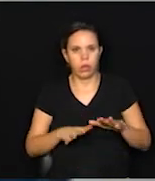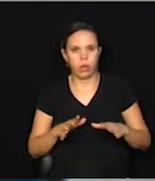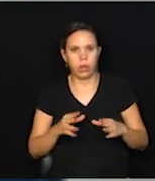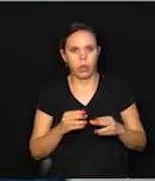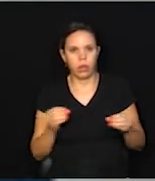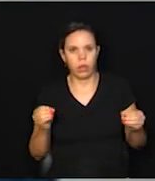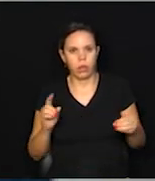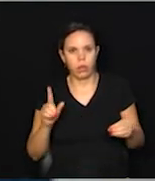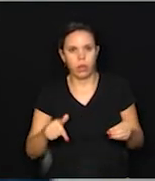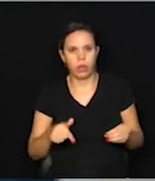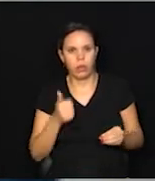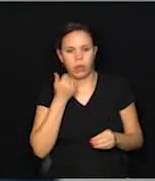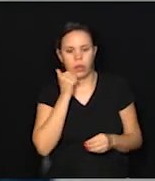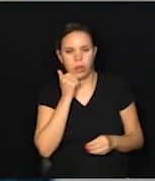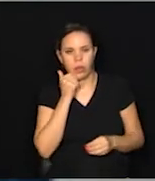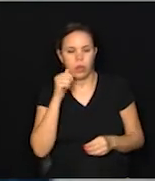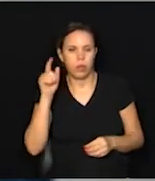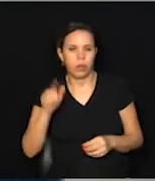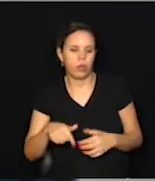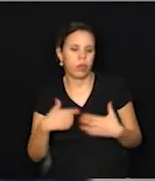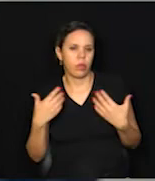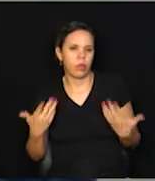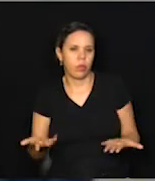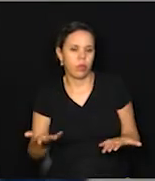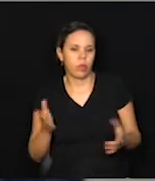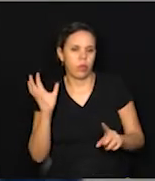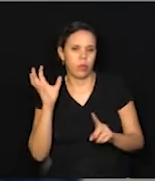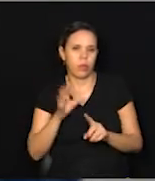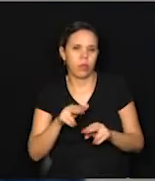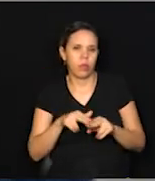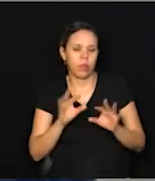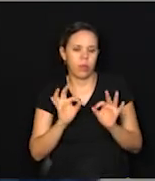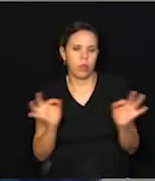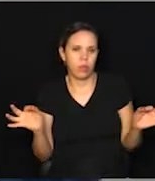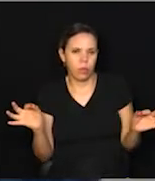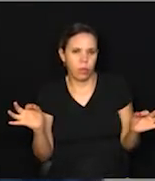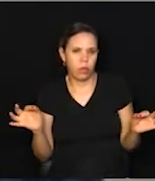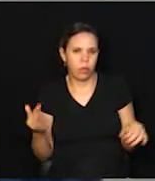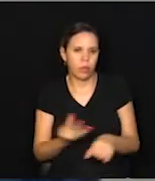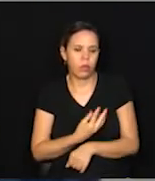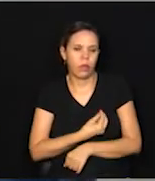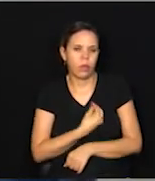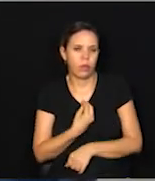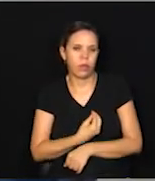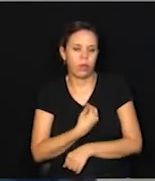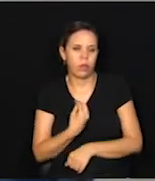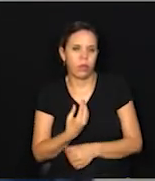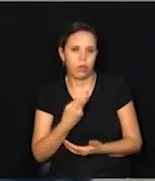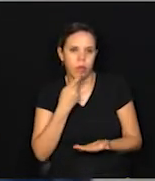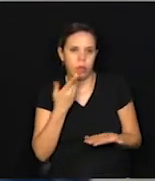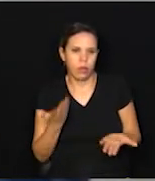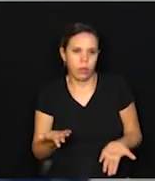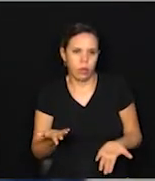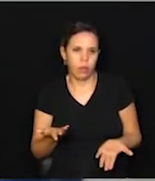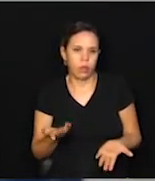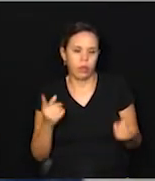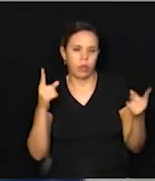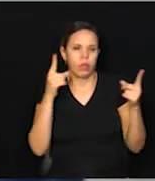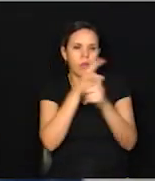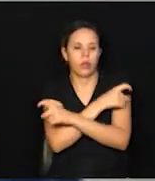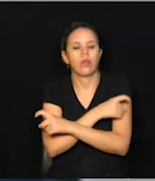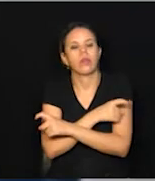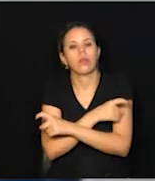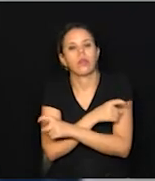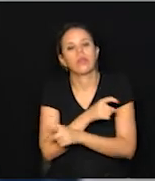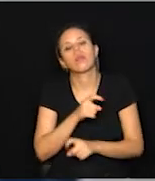do que é científico e o que é pressão pura e simples por sobrevivência, eu falaria isso. Mas é uma situação difícil, tem que